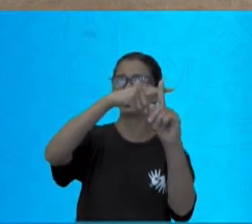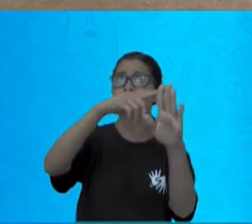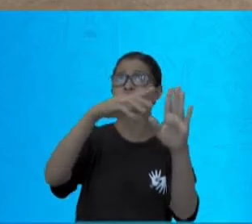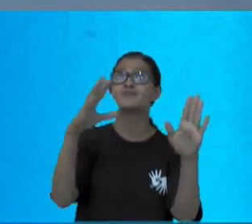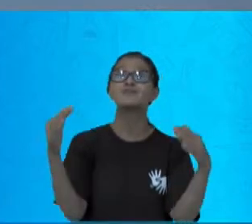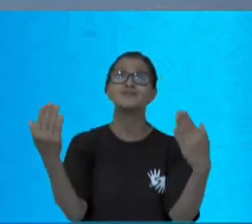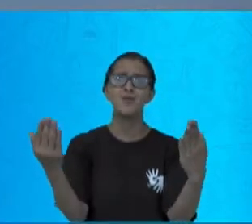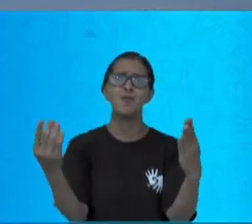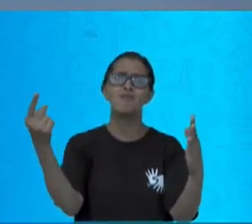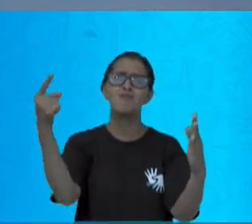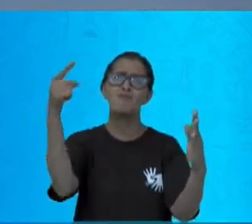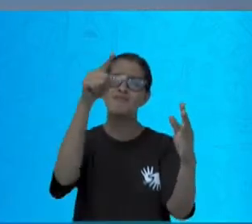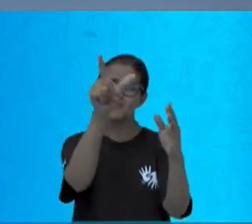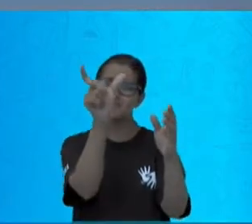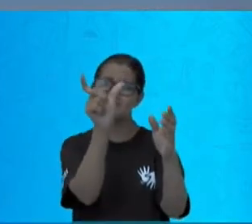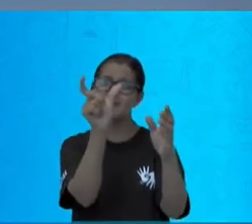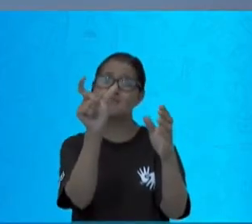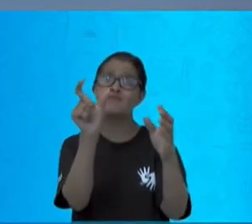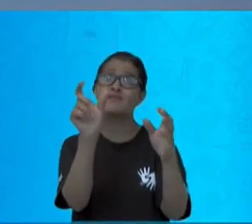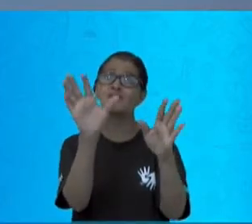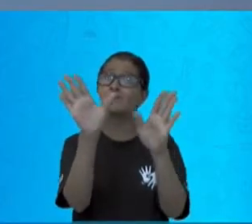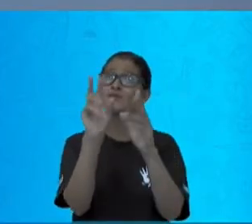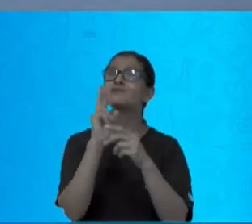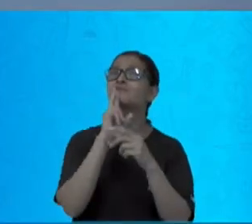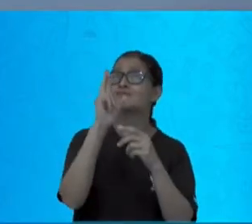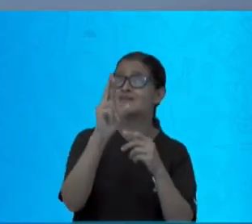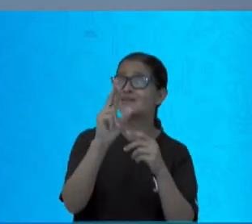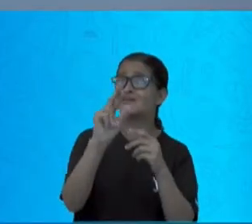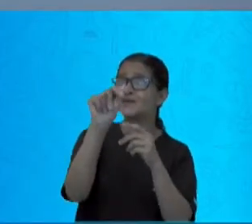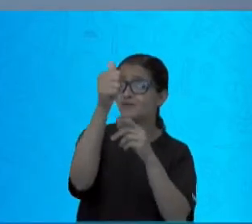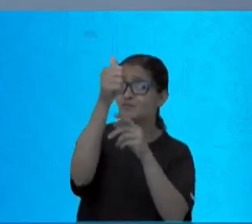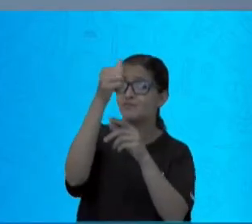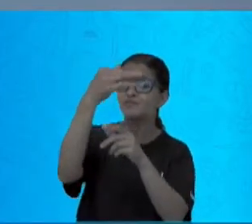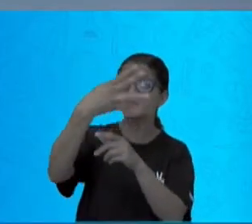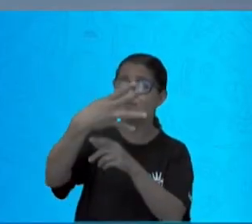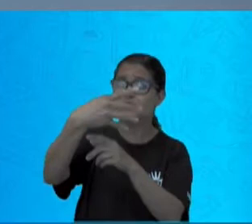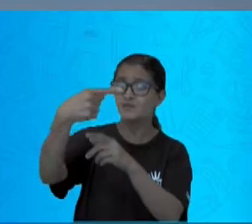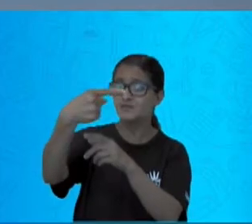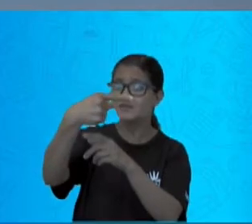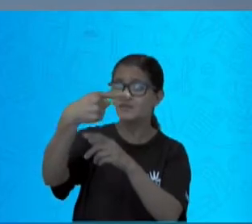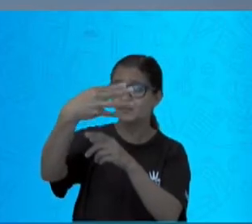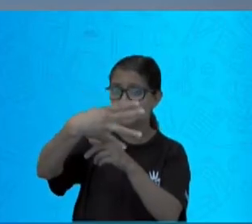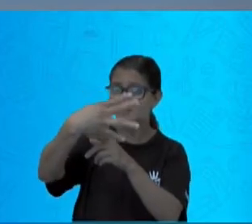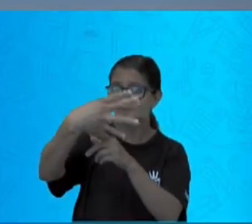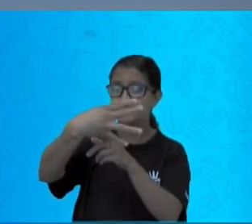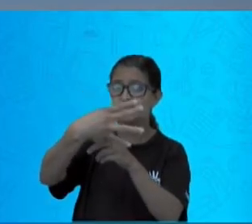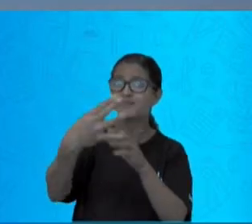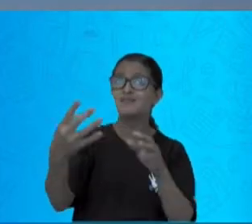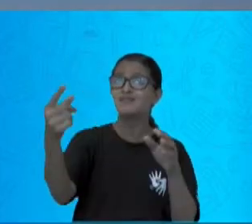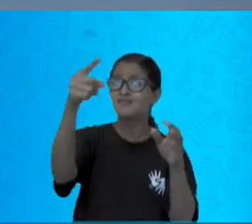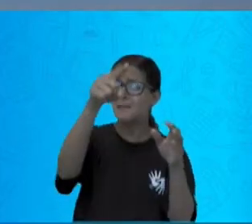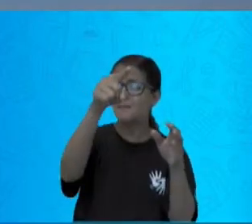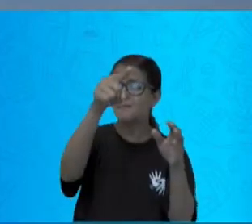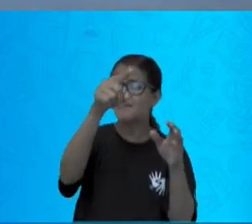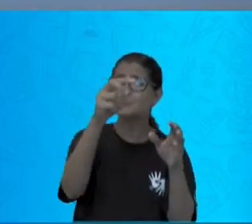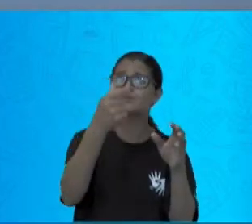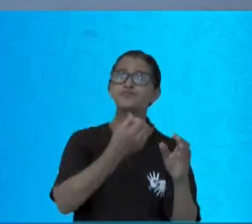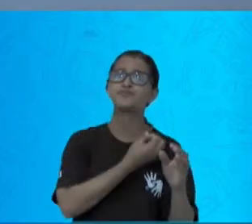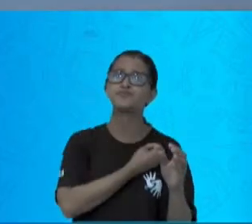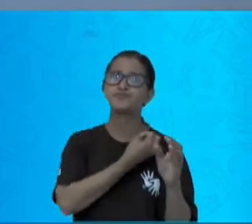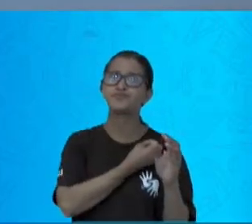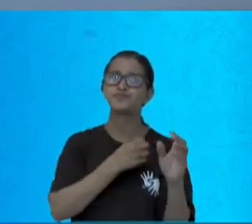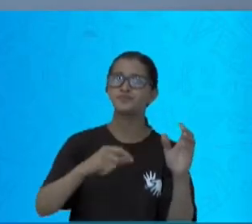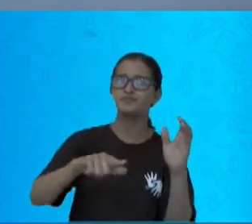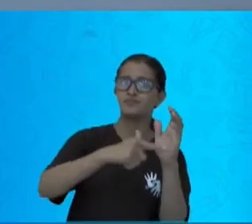vezes 1 vai dar 1. 2 vezes 2, 4. Beleza? Mesma forma, meio elevado a menos